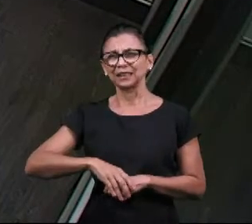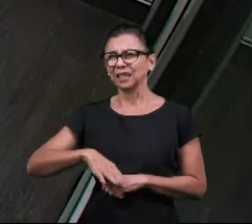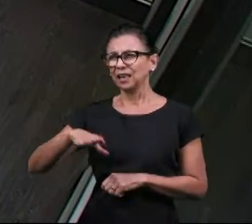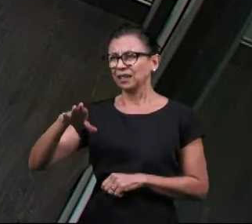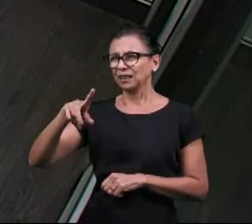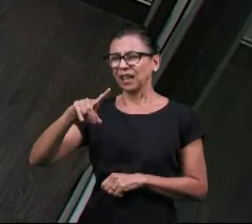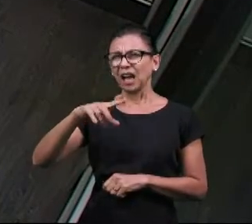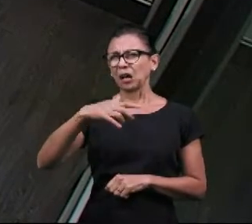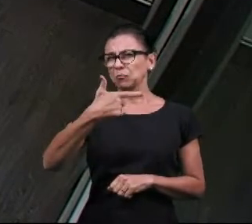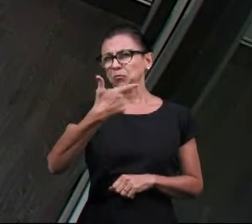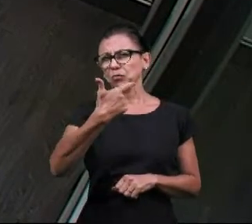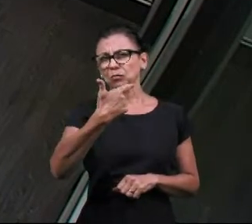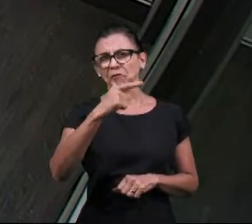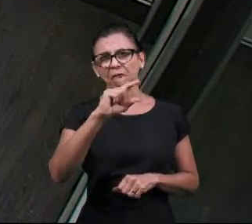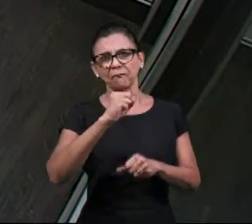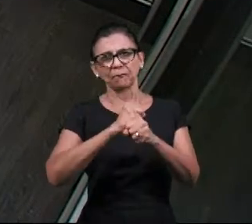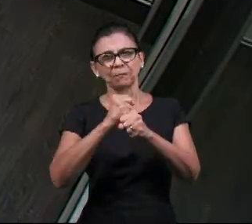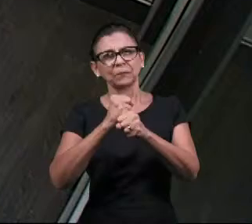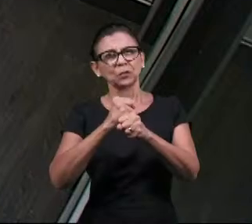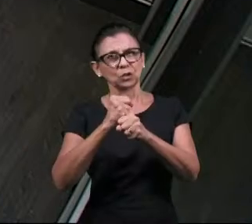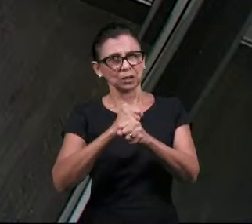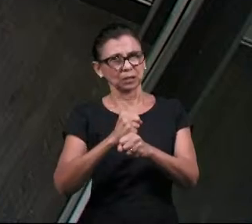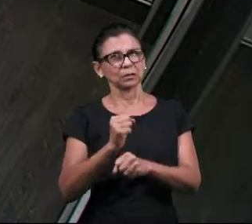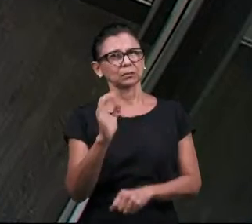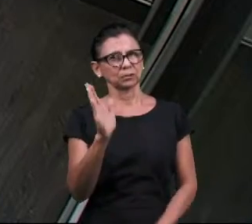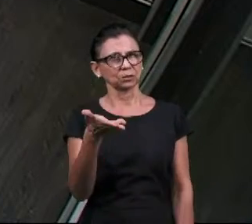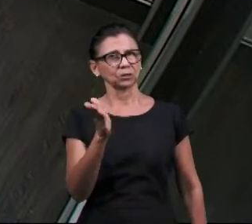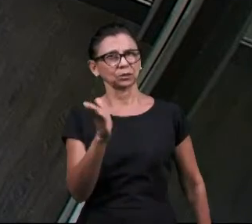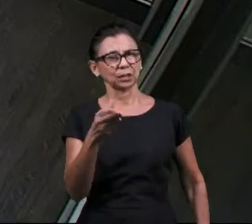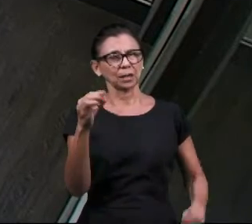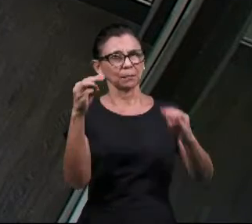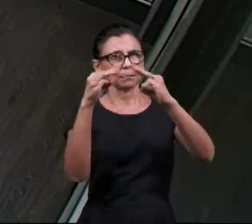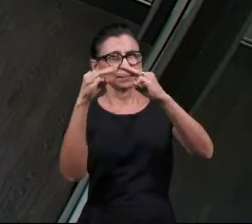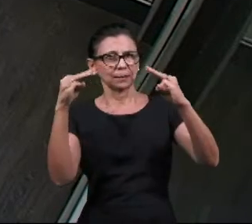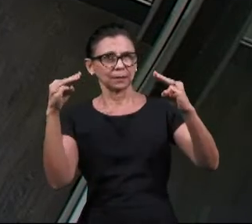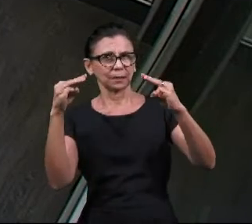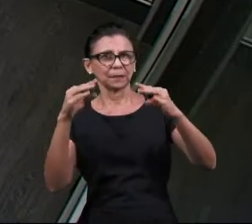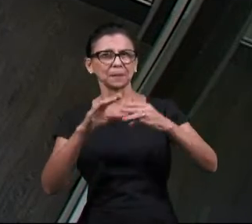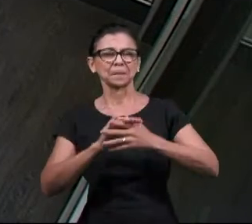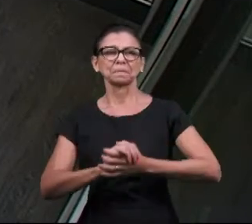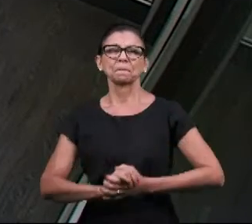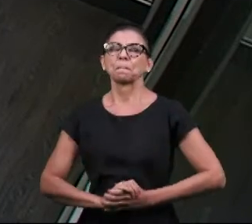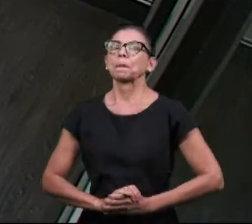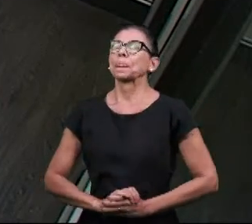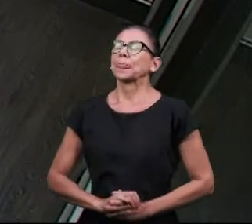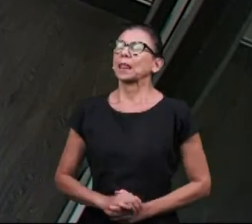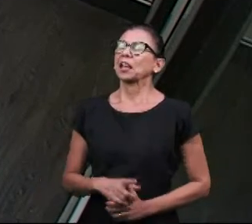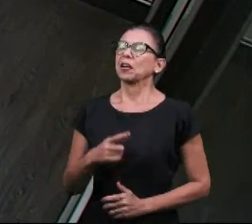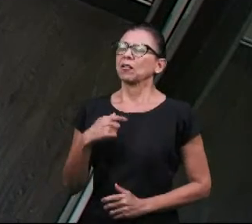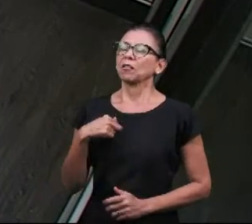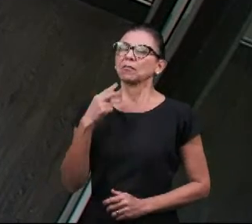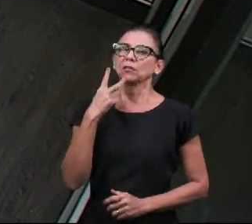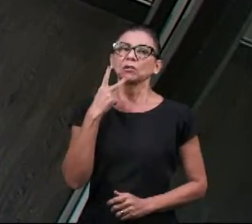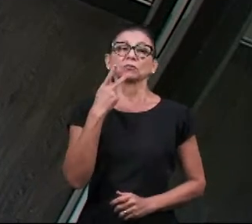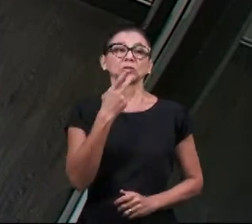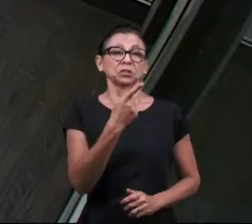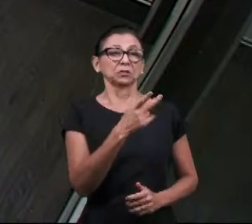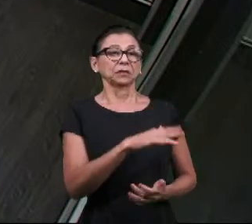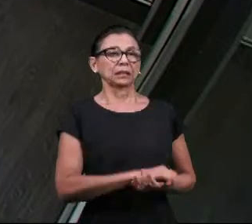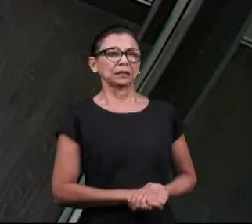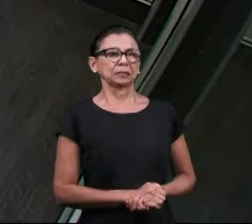anos, tem uns 20 anos. Tá. E eu vou te falar um negócio, Jorge. Gedeuti, quando ele chegou no